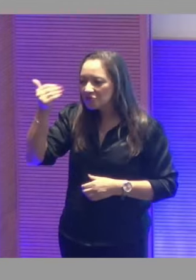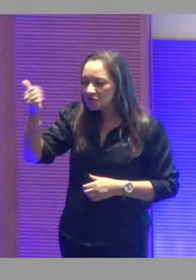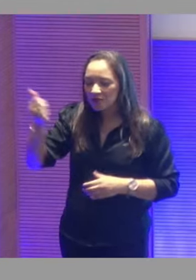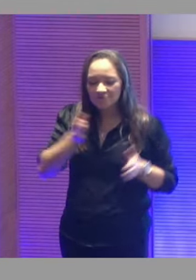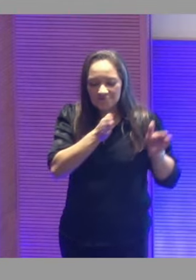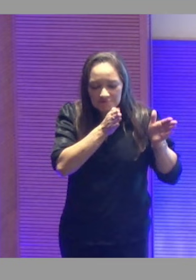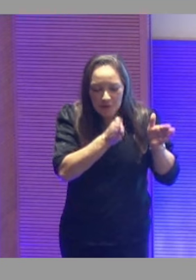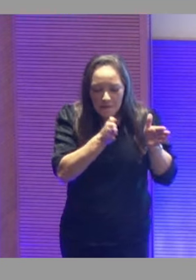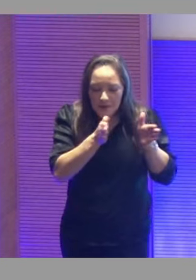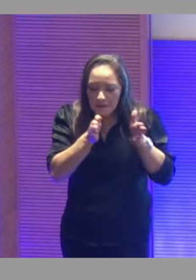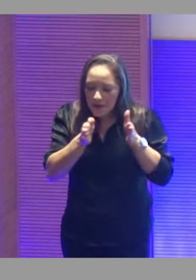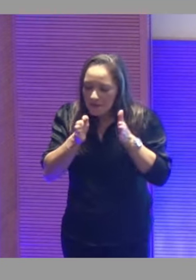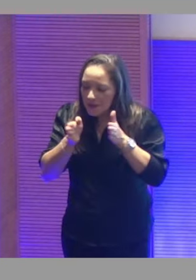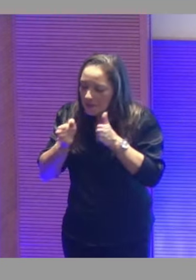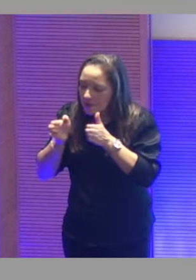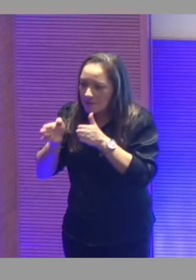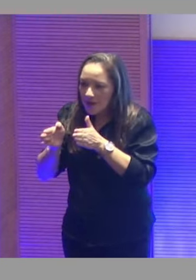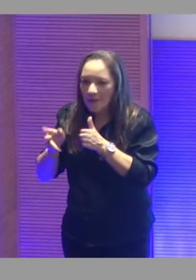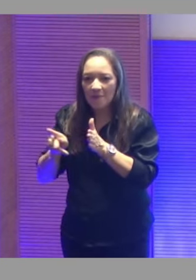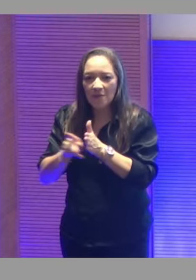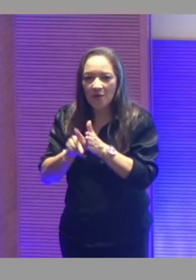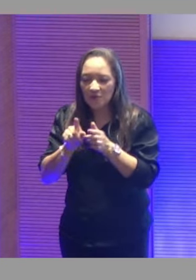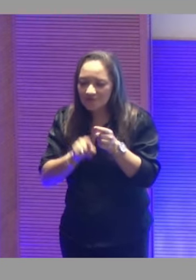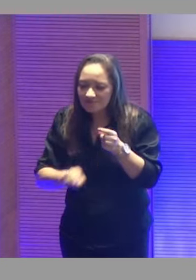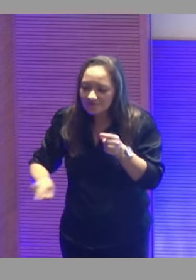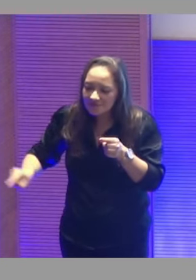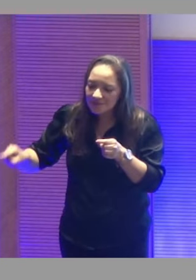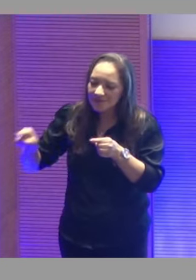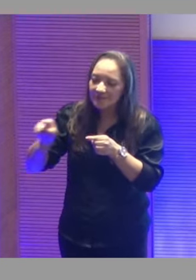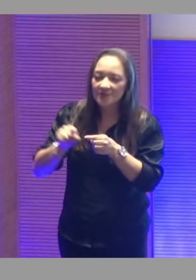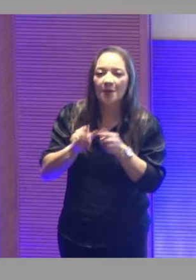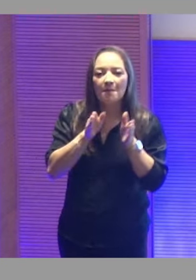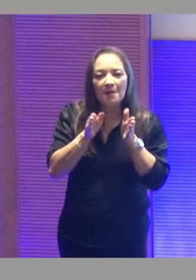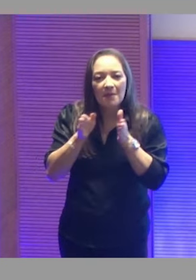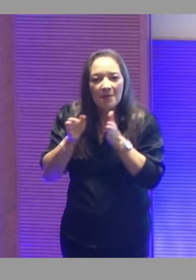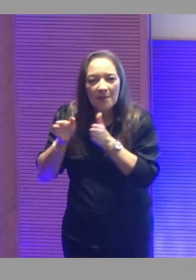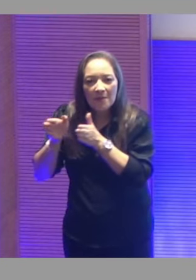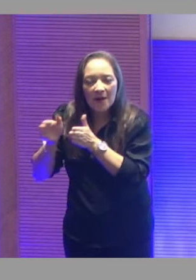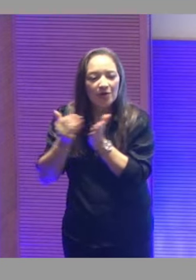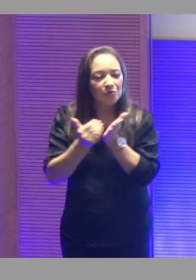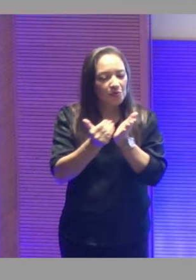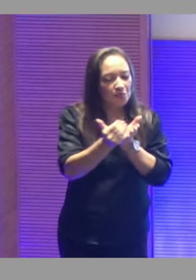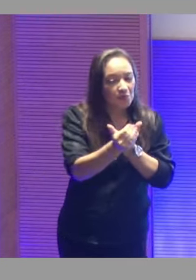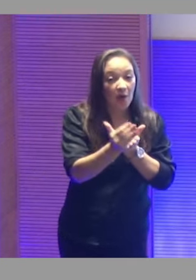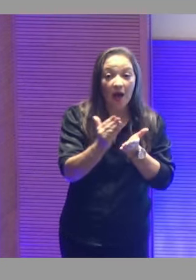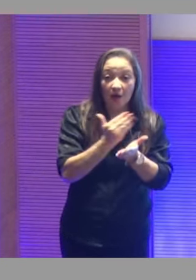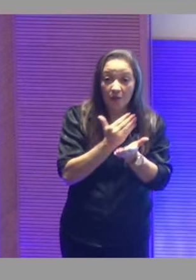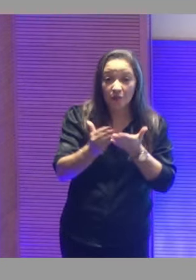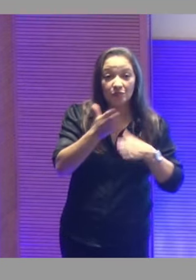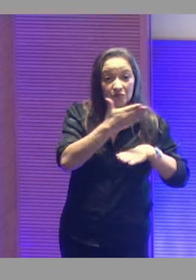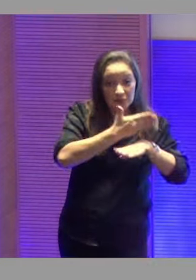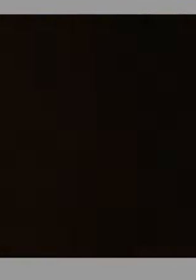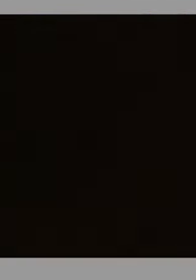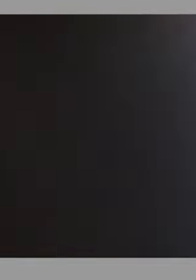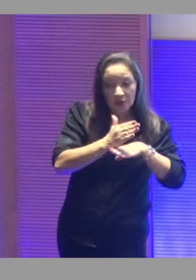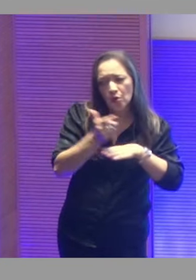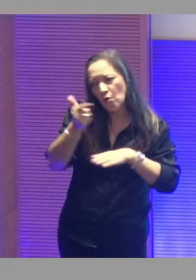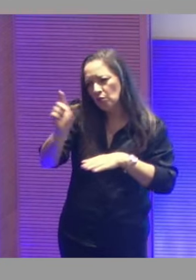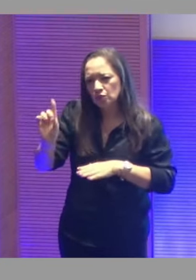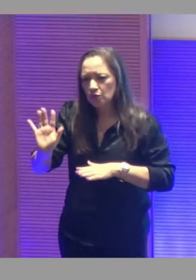etapas pertinentes a este ciclo desde o início alguns passaram por treinamento outros